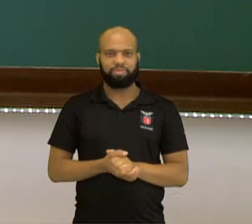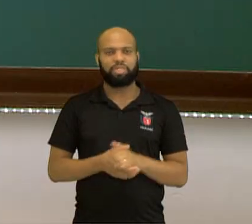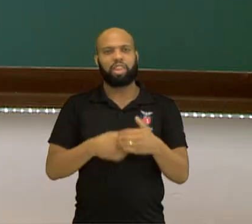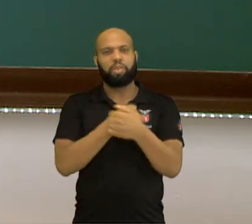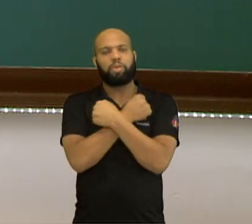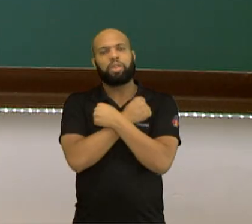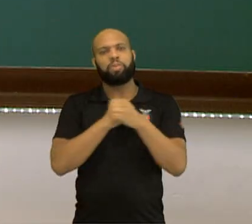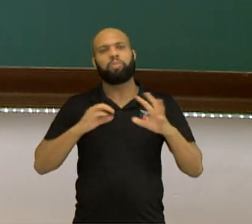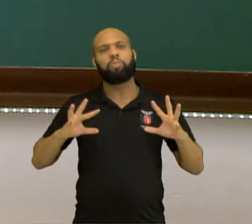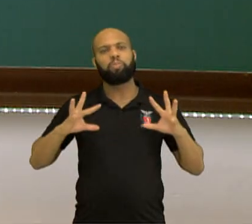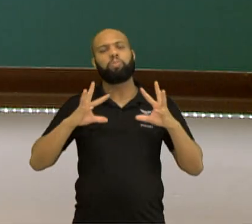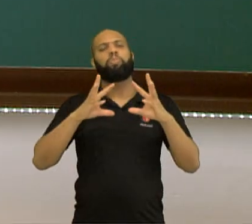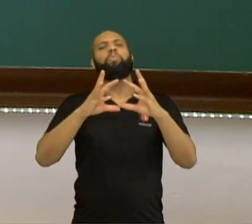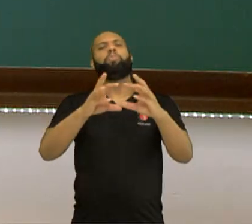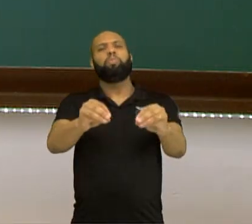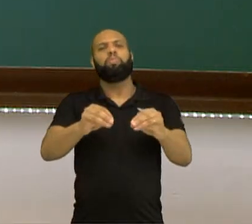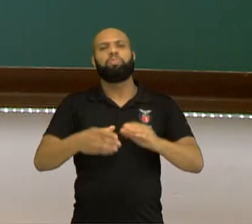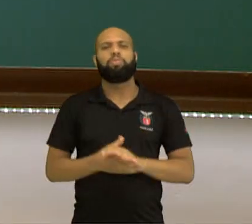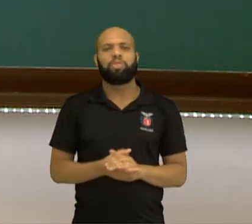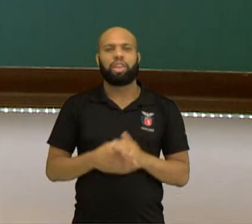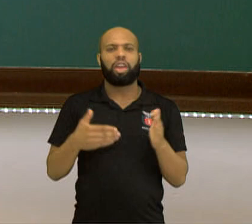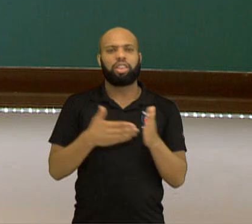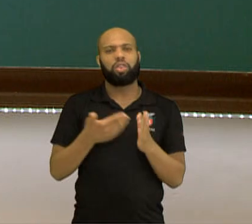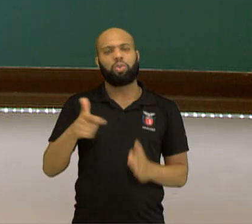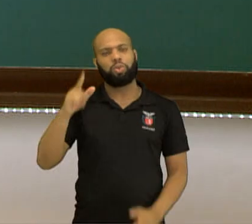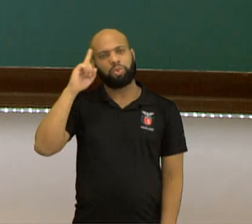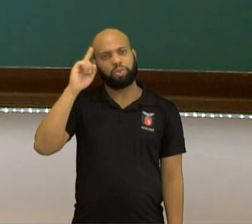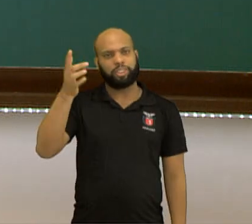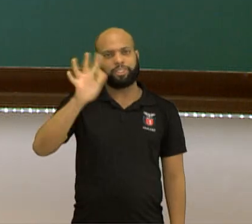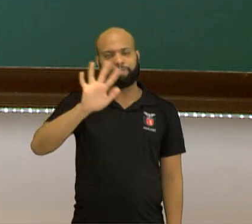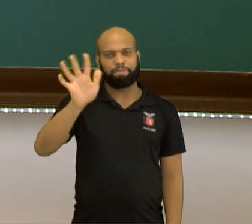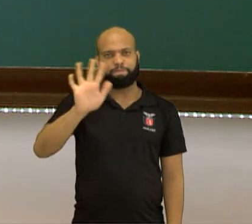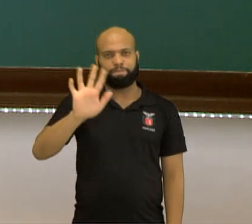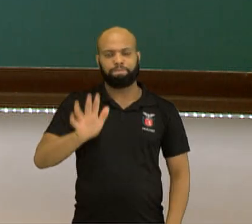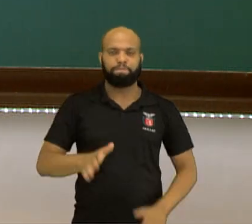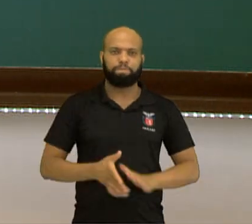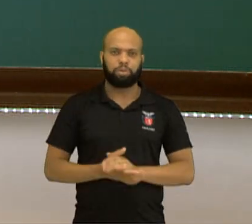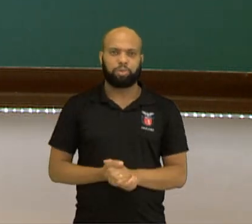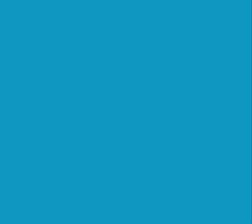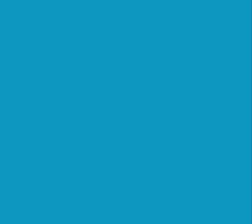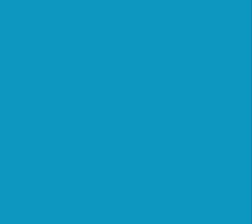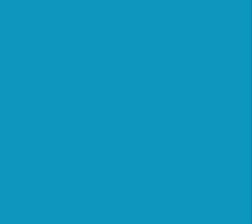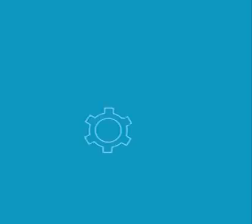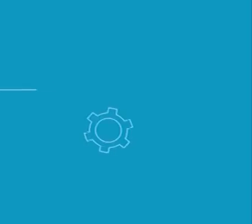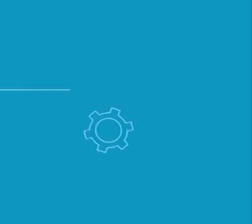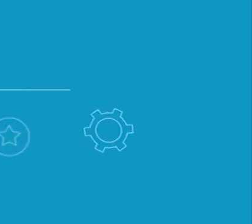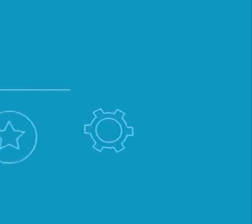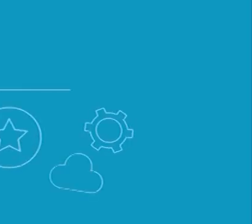abraço para vocês, fiquem bem aí, até uma próxima. Fiquem bem, um abração.